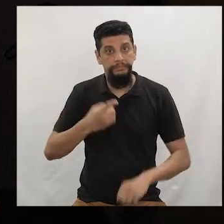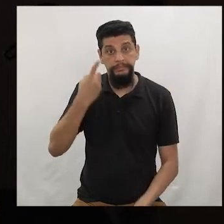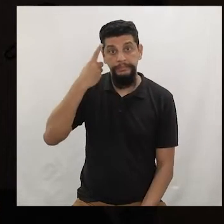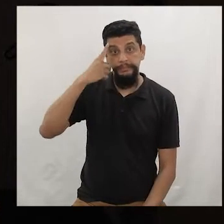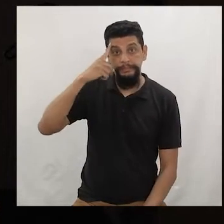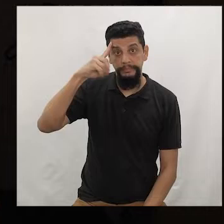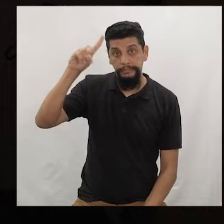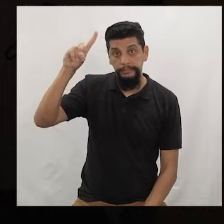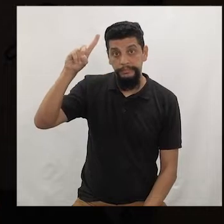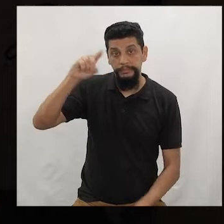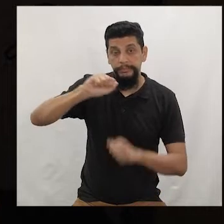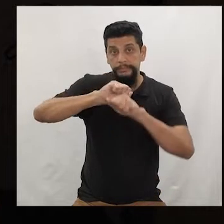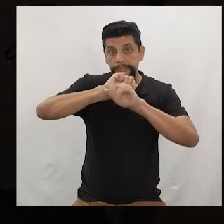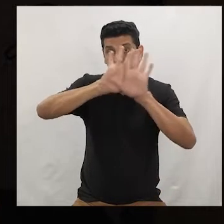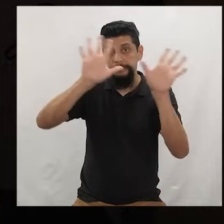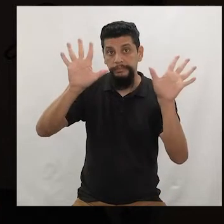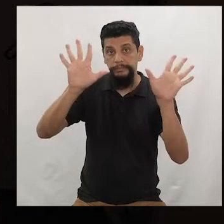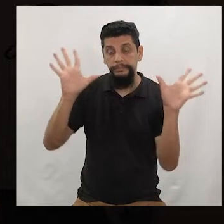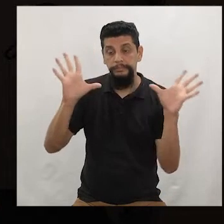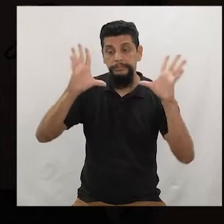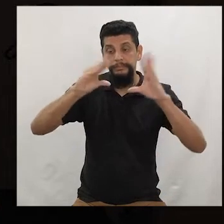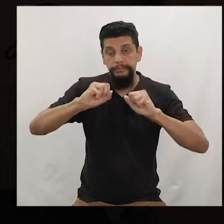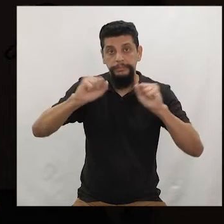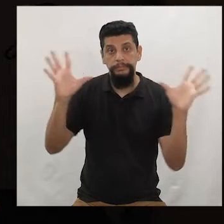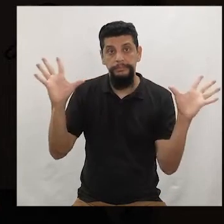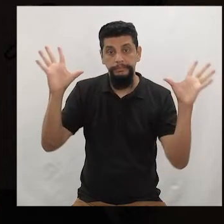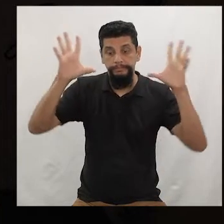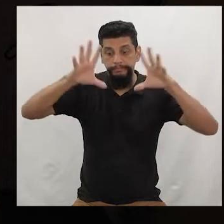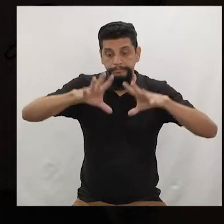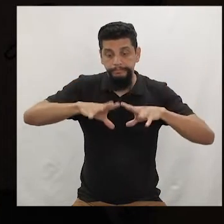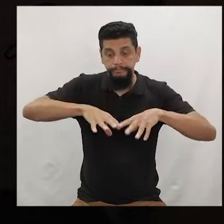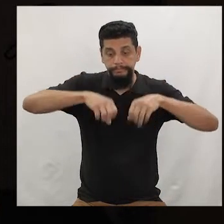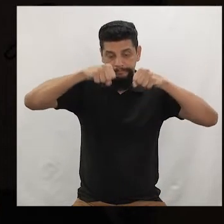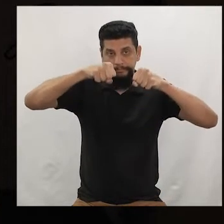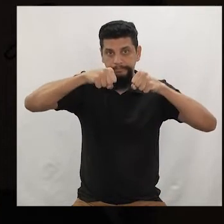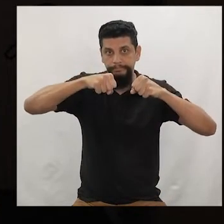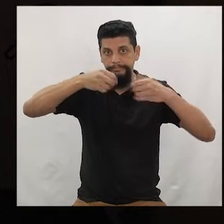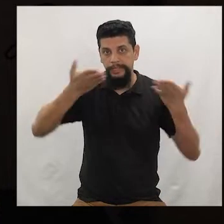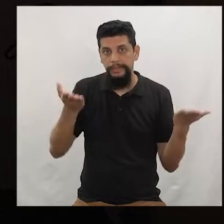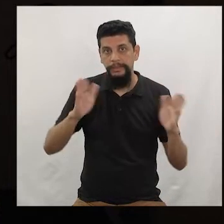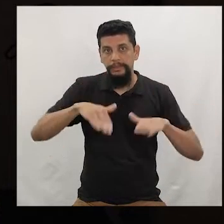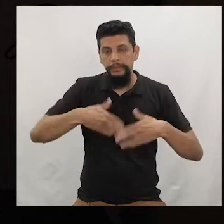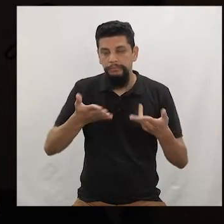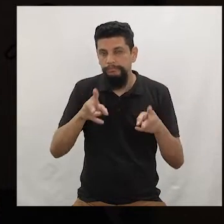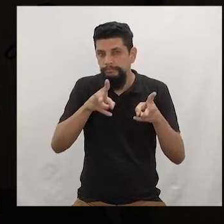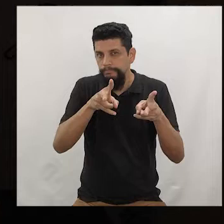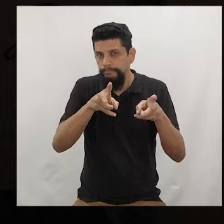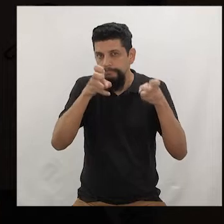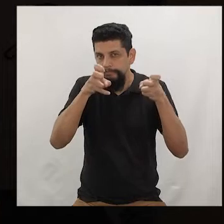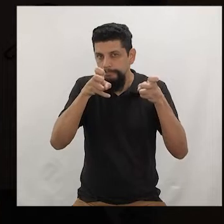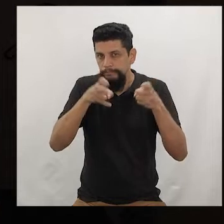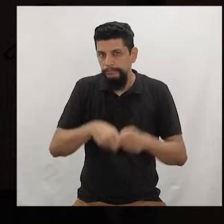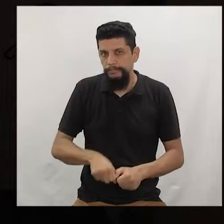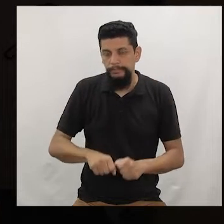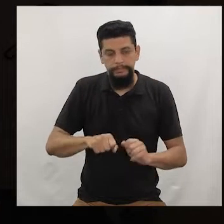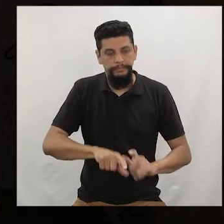diferença do dia e da noite. A noite ficou escura. Então, observem lá